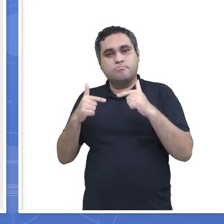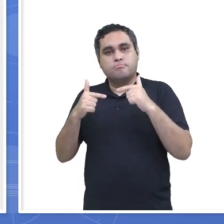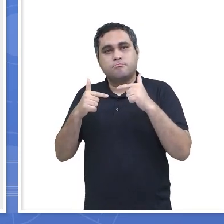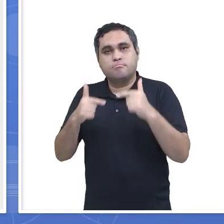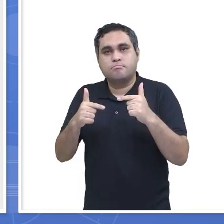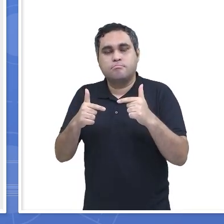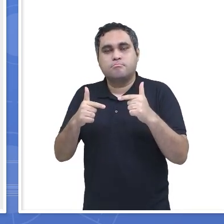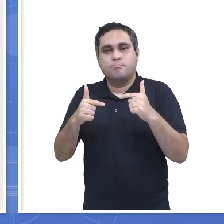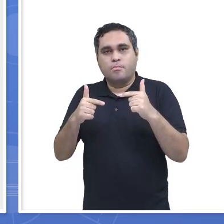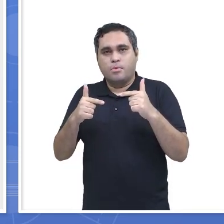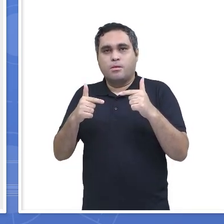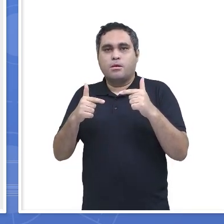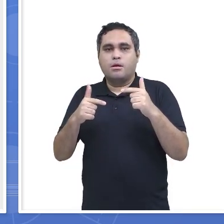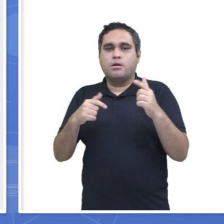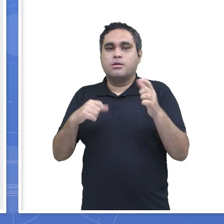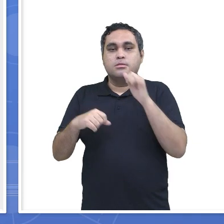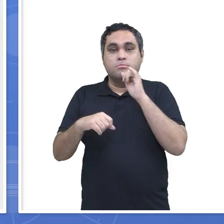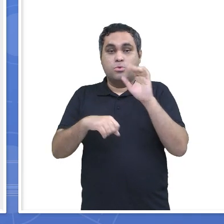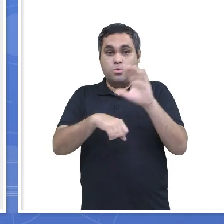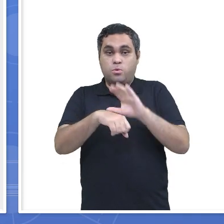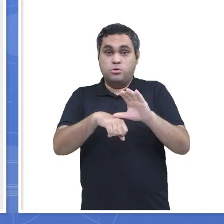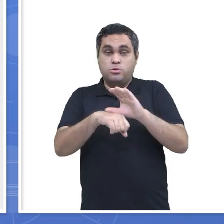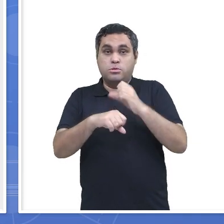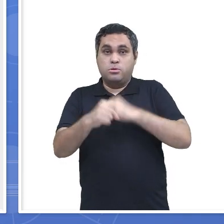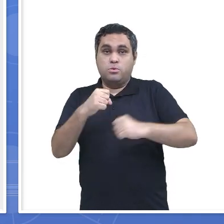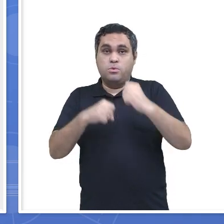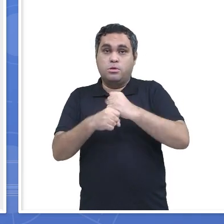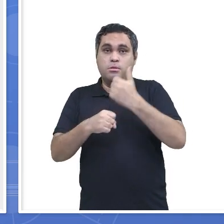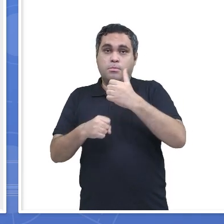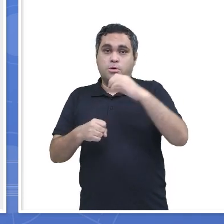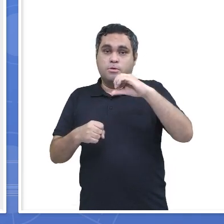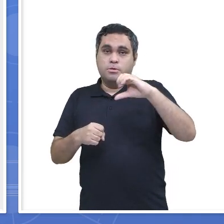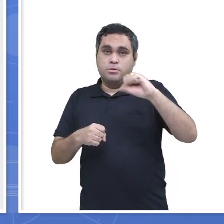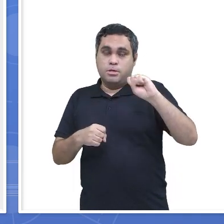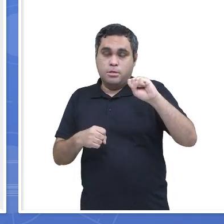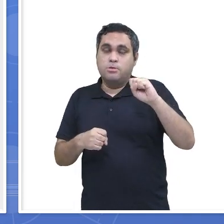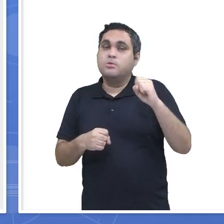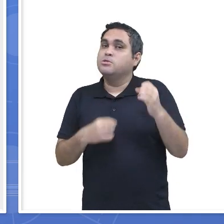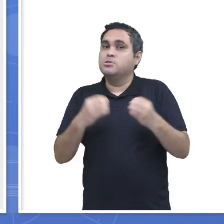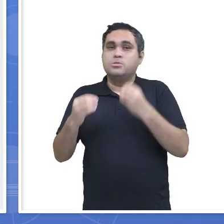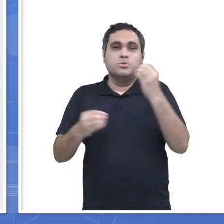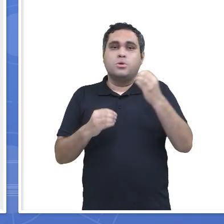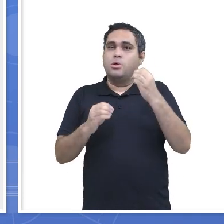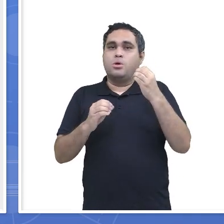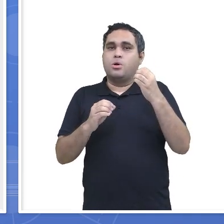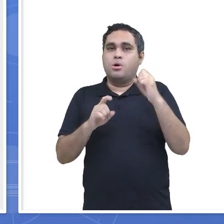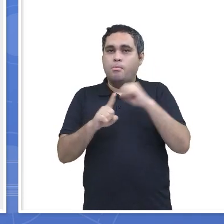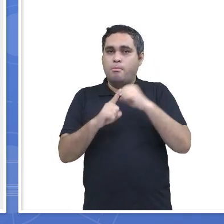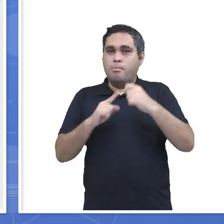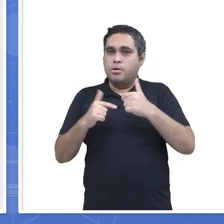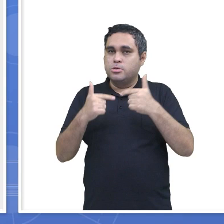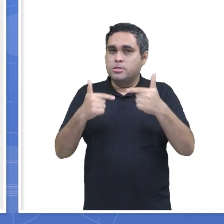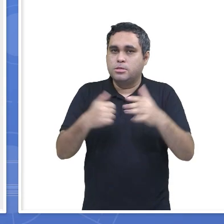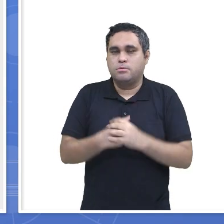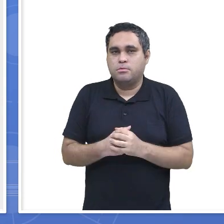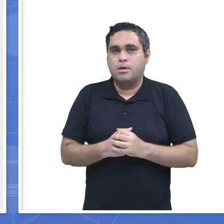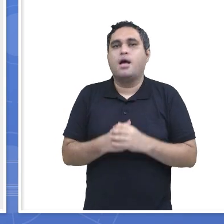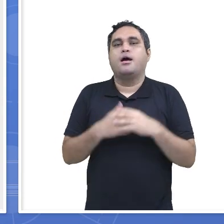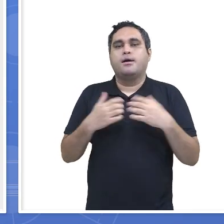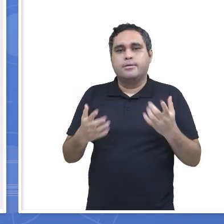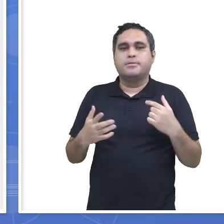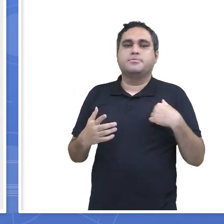de 1988. Então, durante o período autoritário, cada movimento social